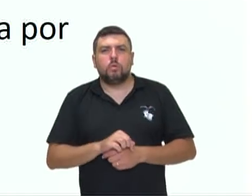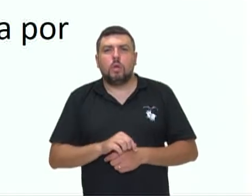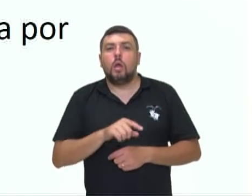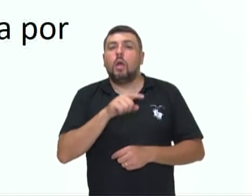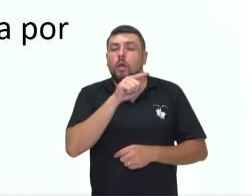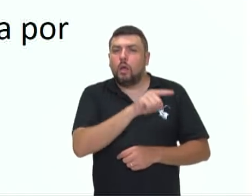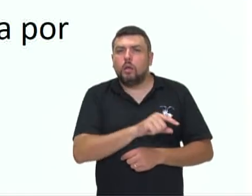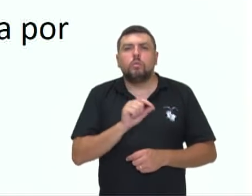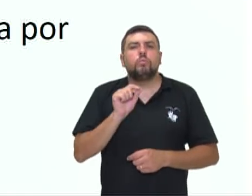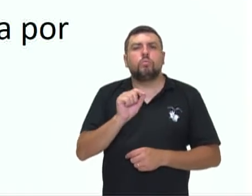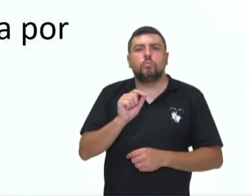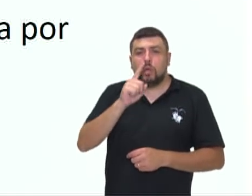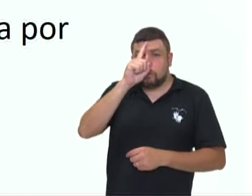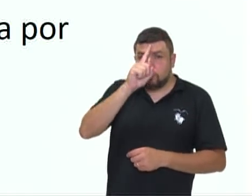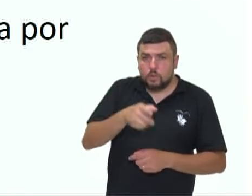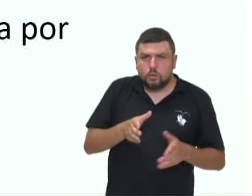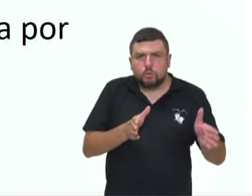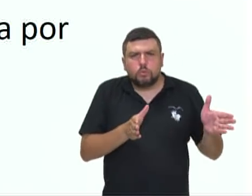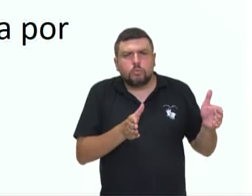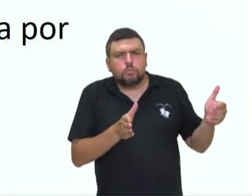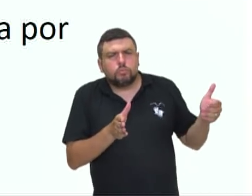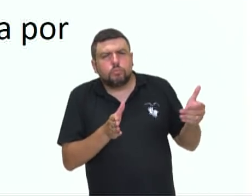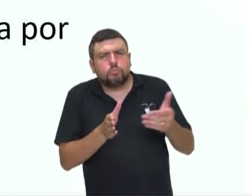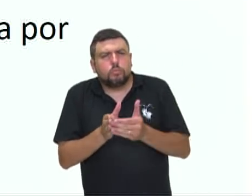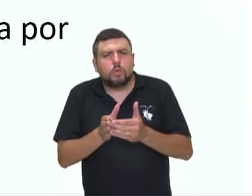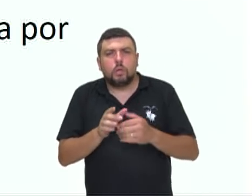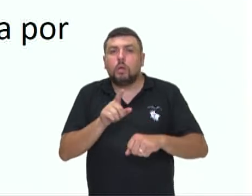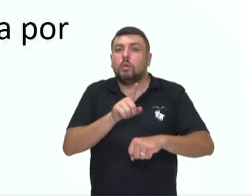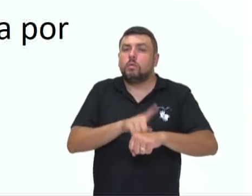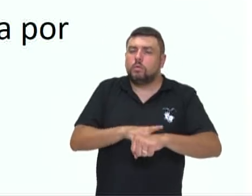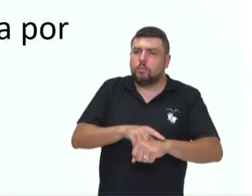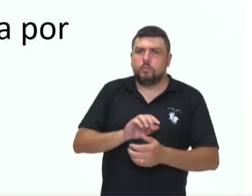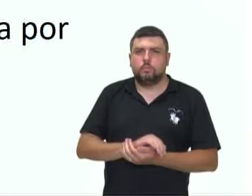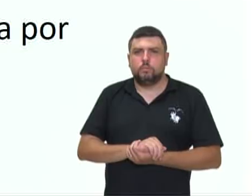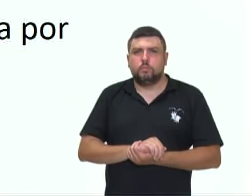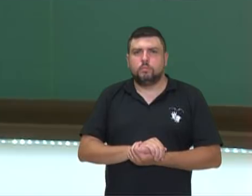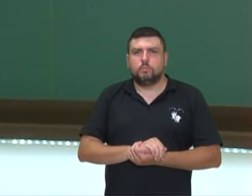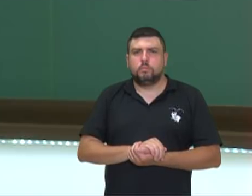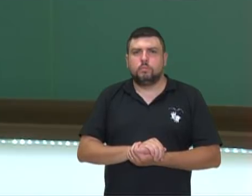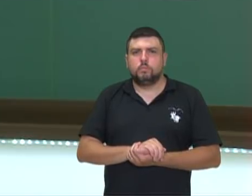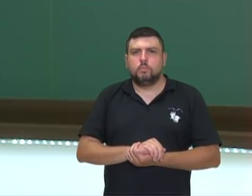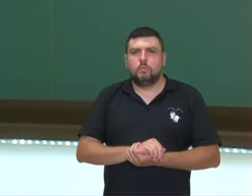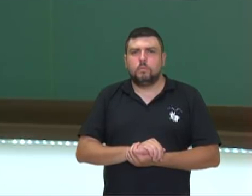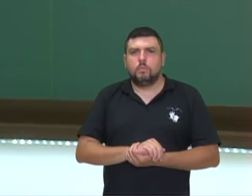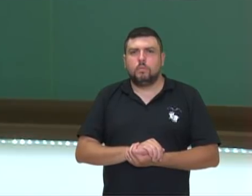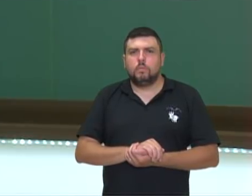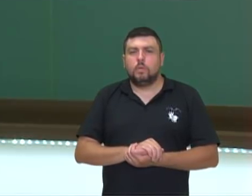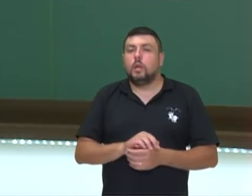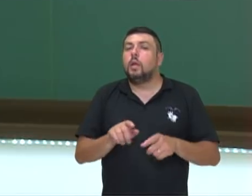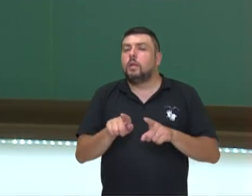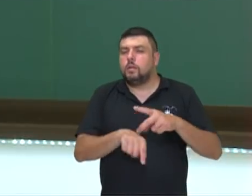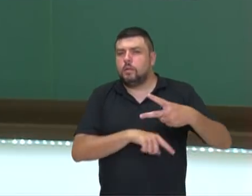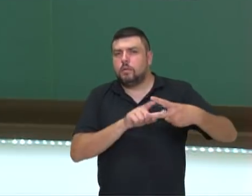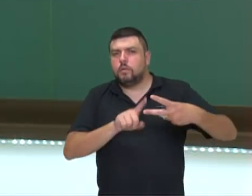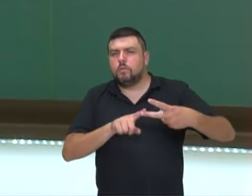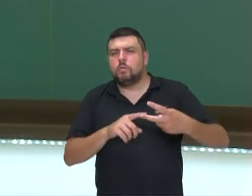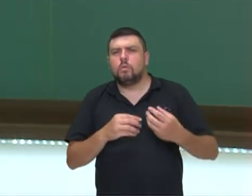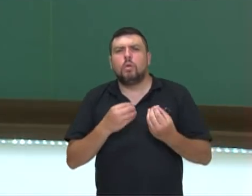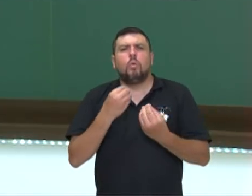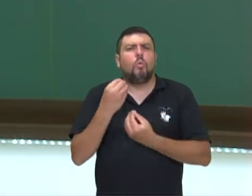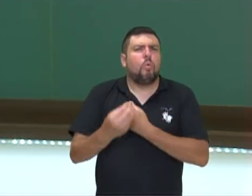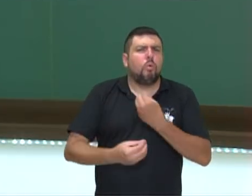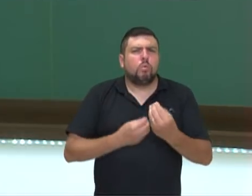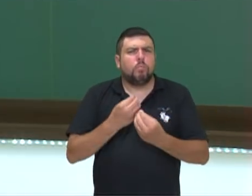mandato de tempo limitado. Ele governa por tempo limitado. Ainda, a outra pergunta que eu te fiz, de que maneira ocorreu